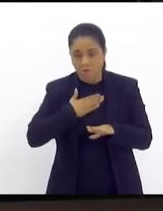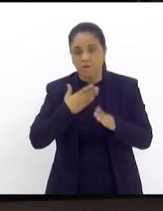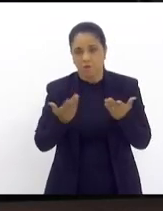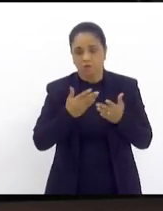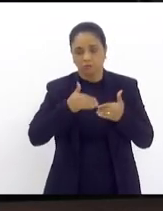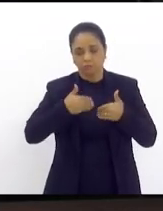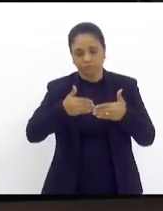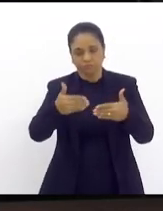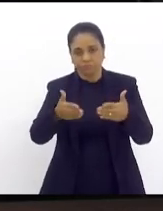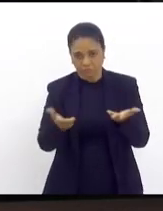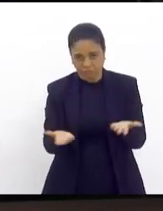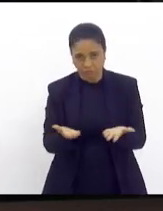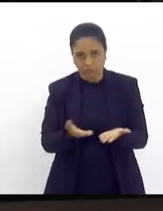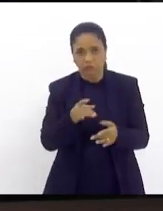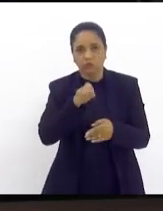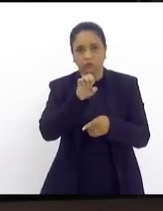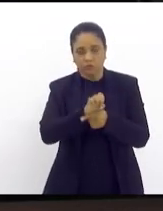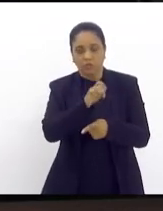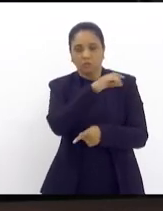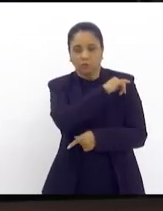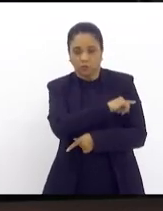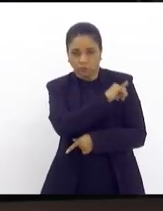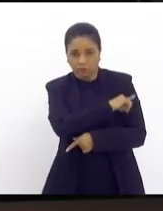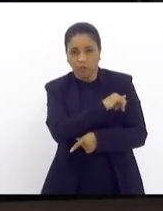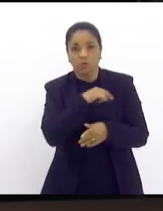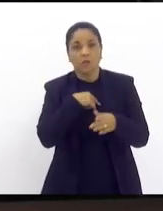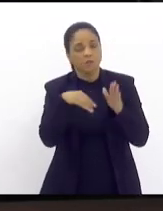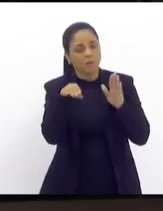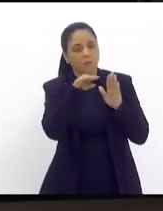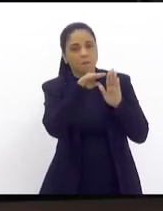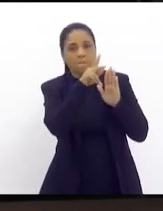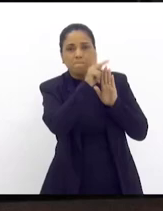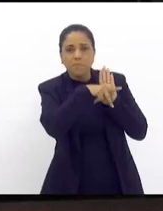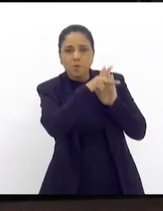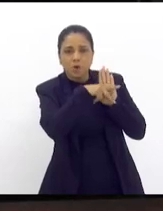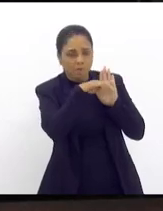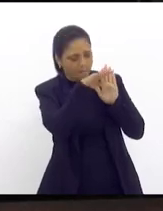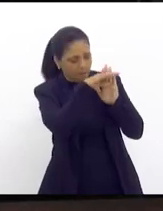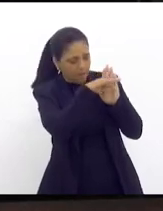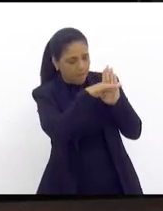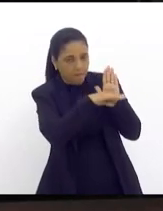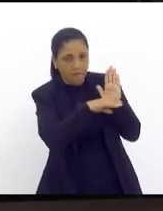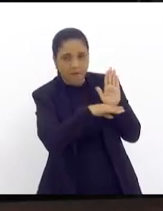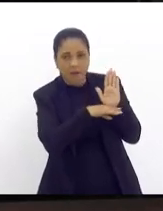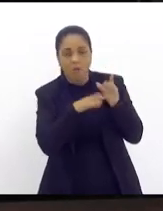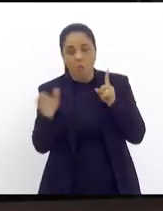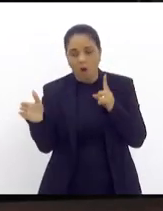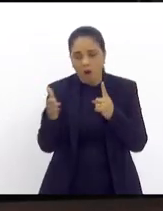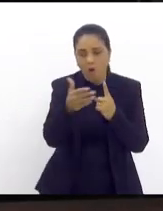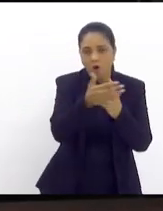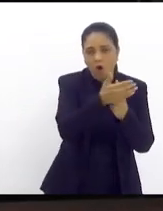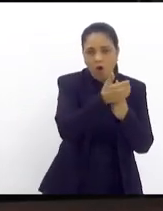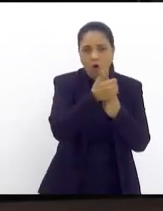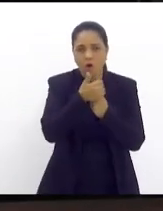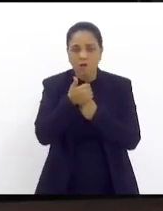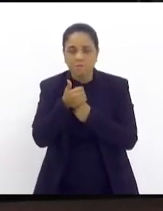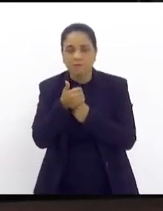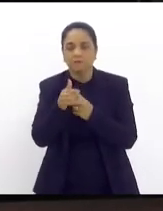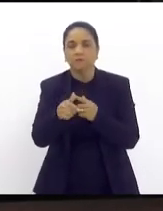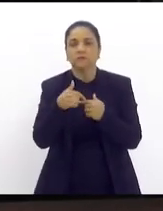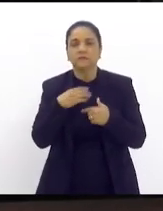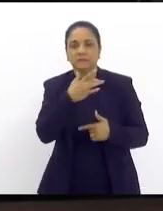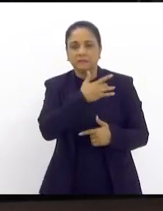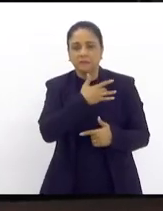Janeiro mas fiz também um programa de acolhimento em Saúde Mental para aqueles e aquelas que fazem